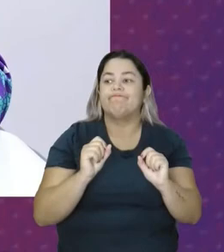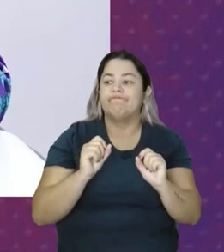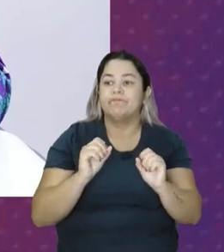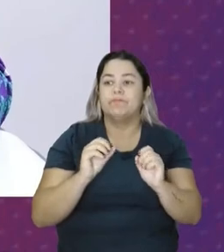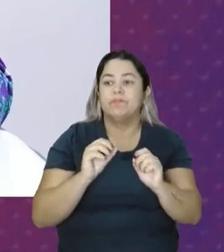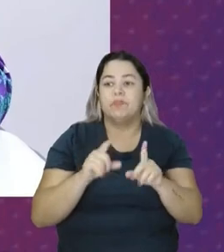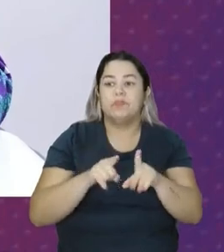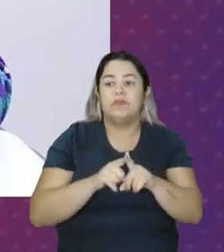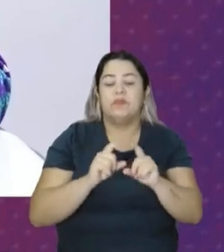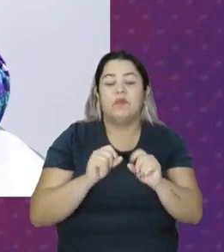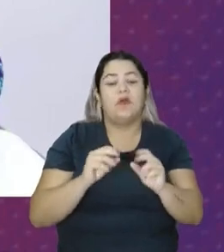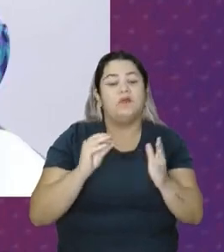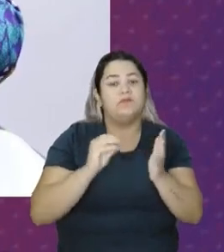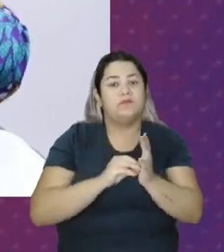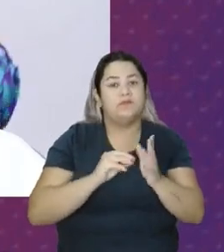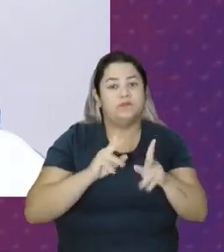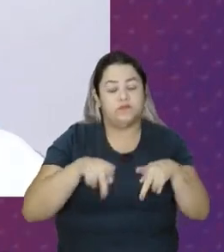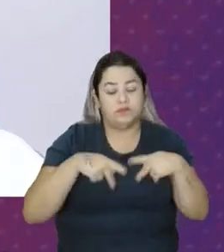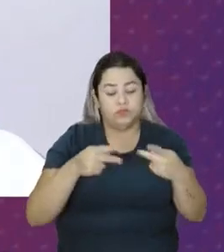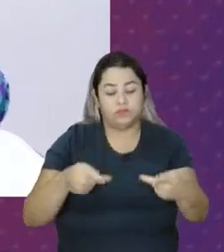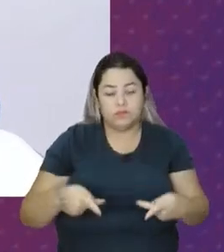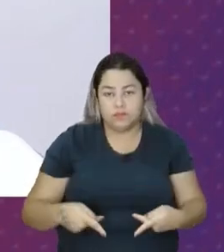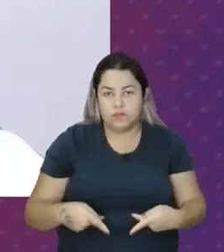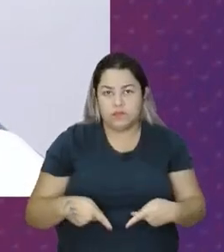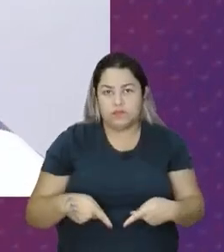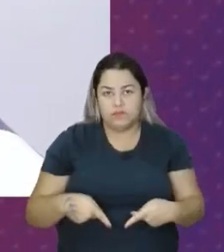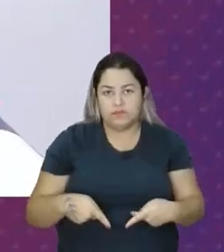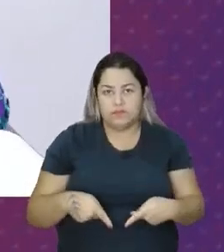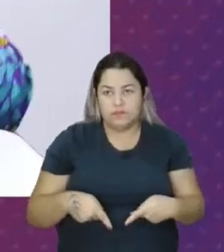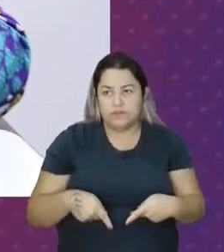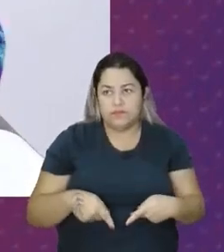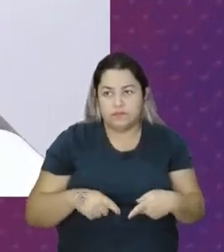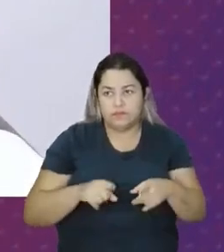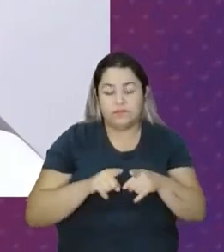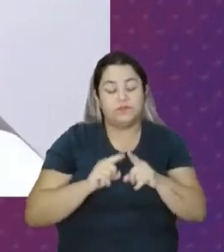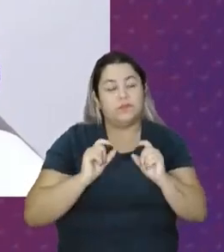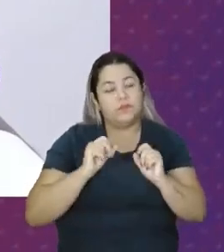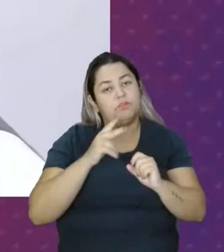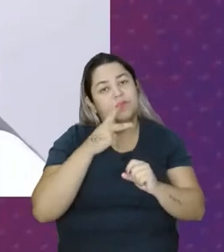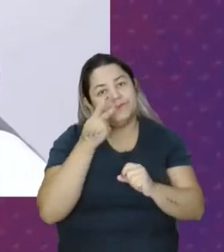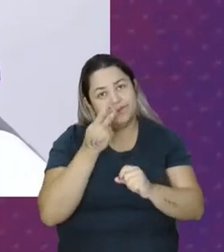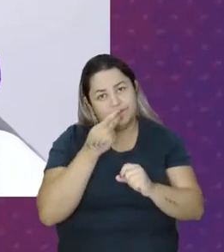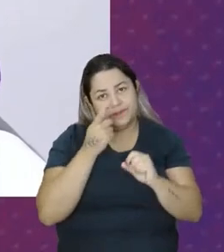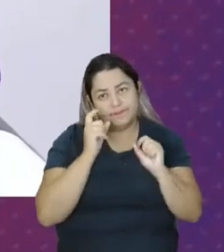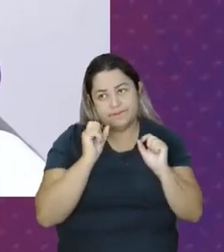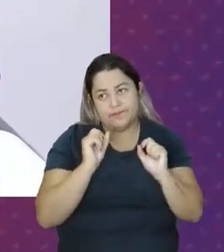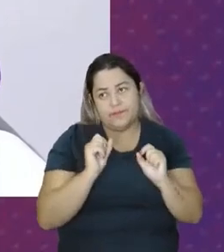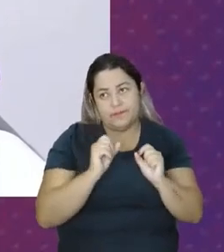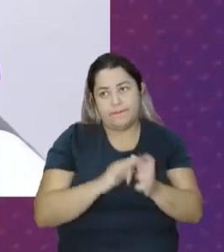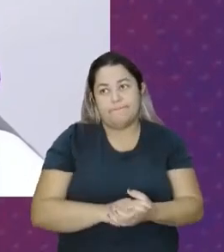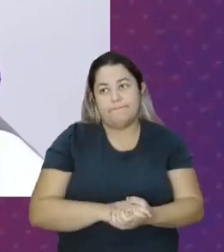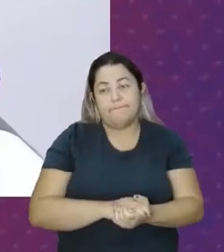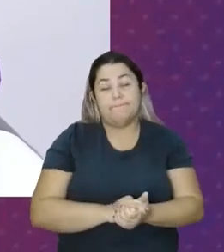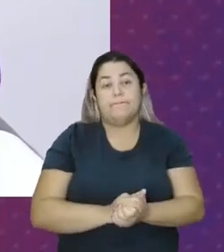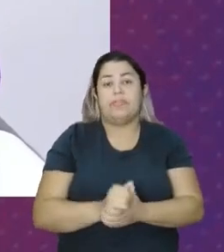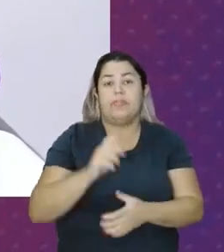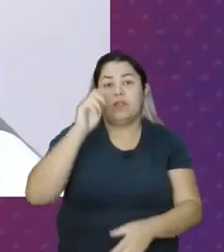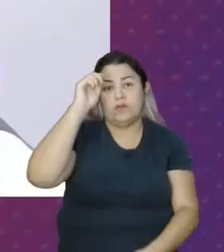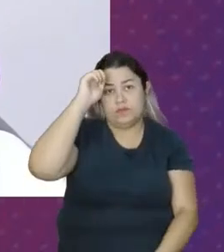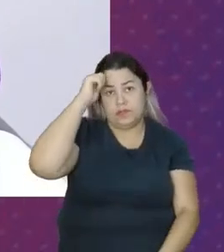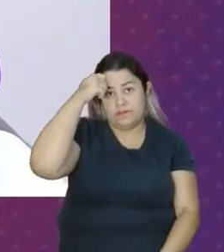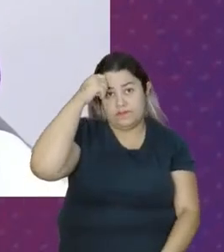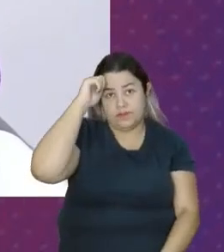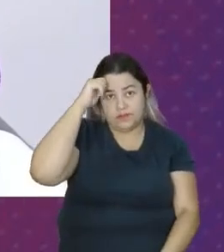recurso a desumanização. E a desumanização passava por dizer que os